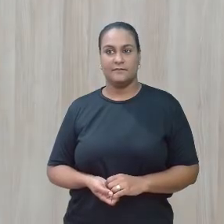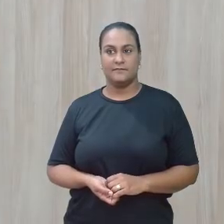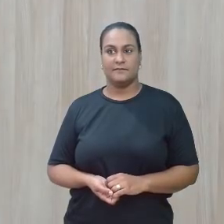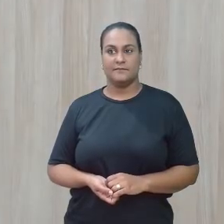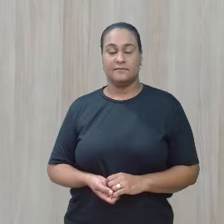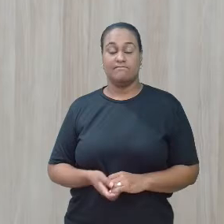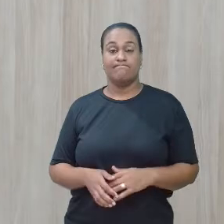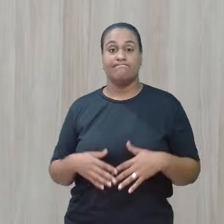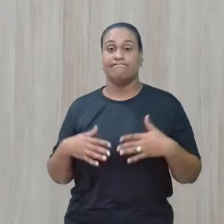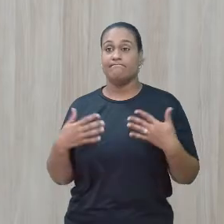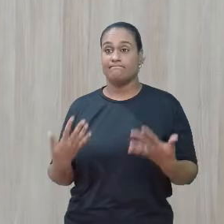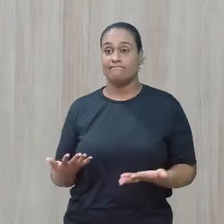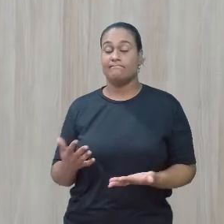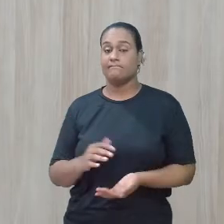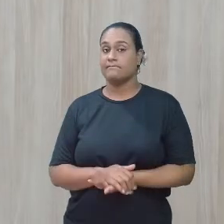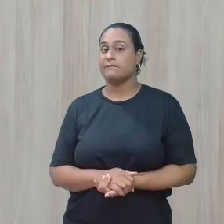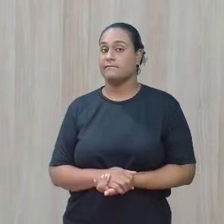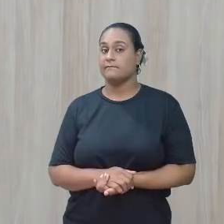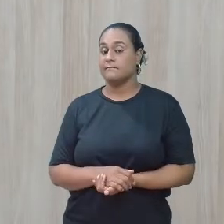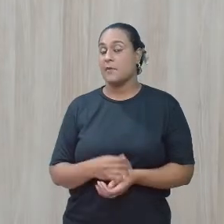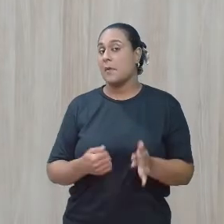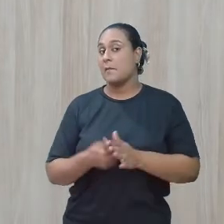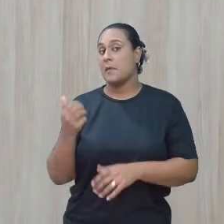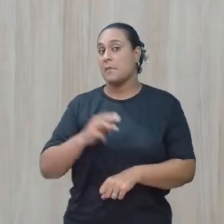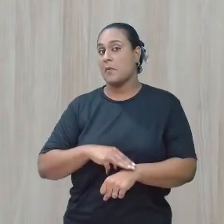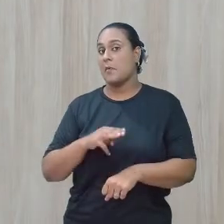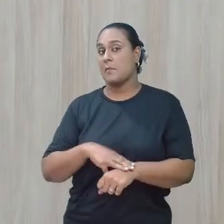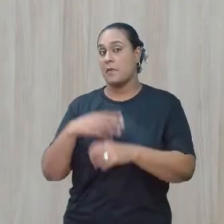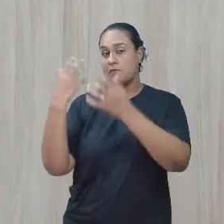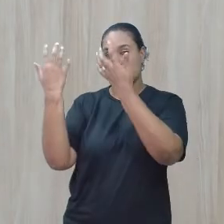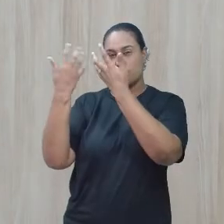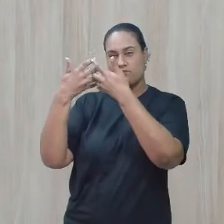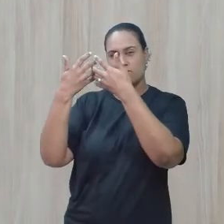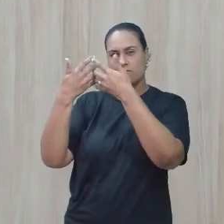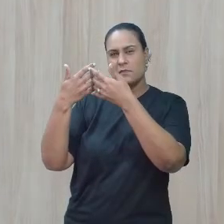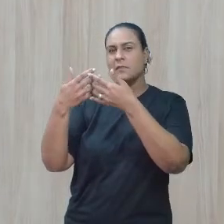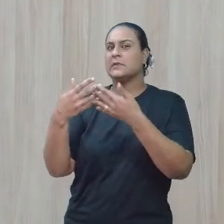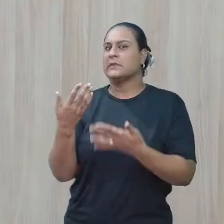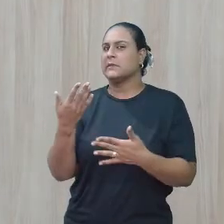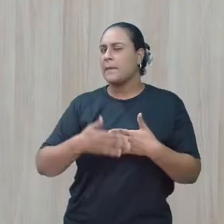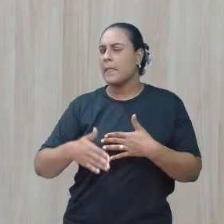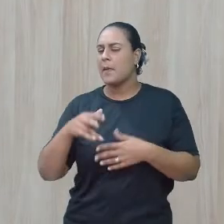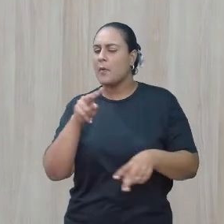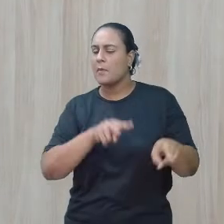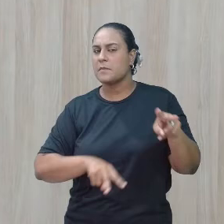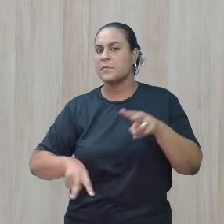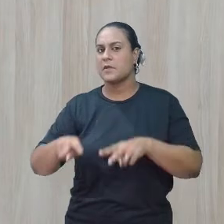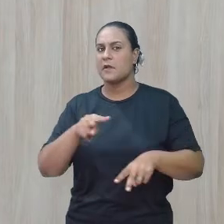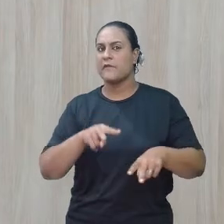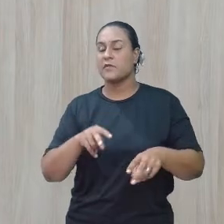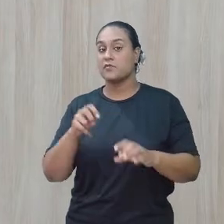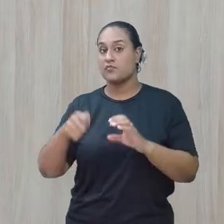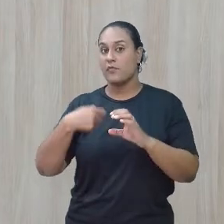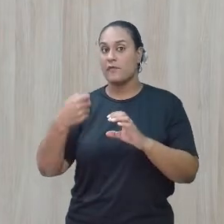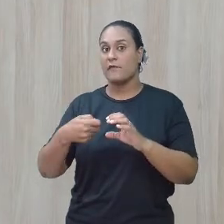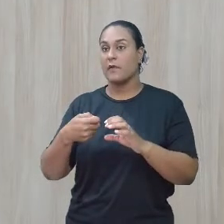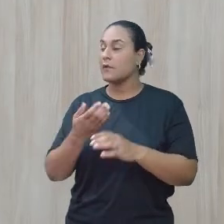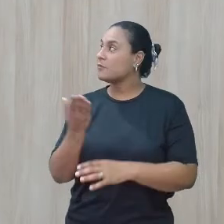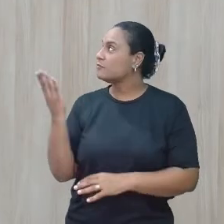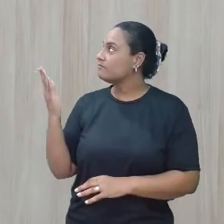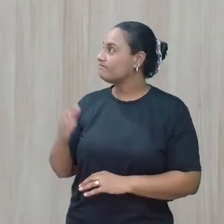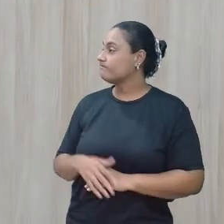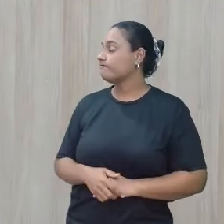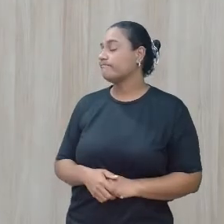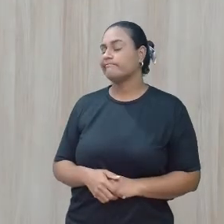Bom, nosso primeiro momento, né, para refletir a partir aí das observações desses vídeos, né, o que é